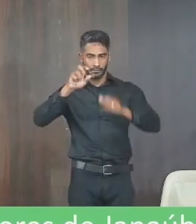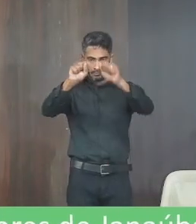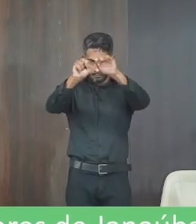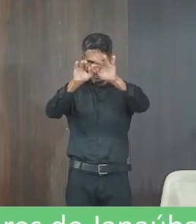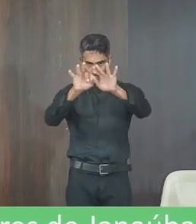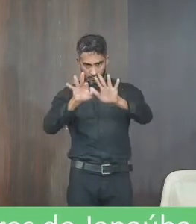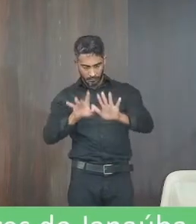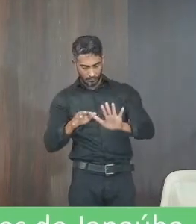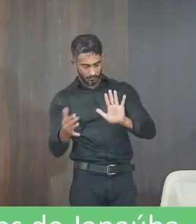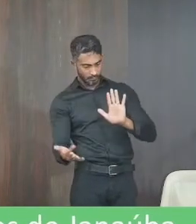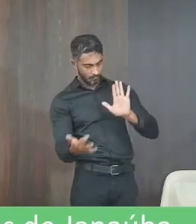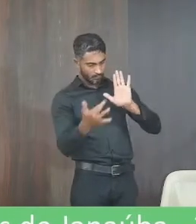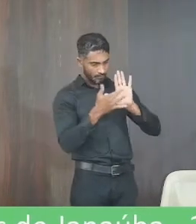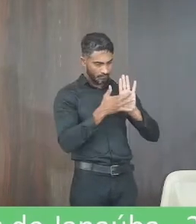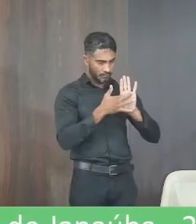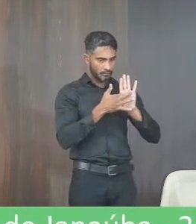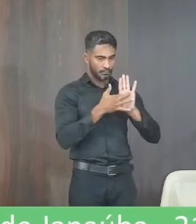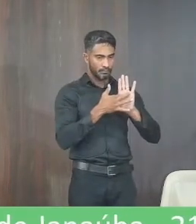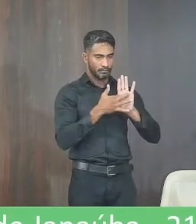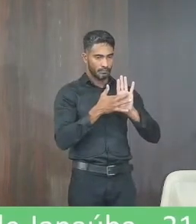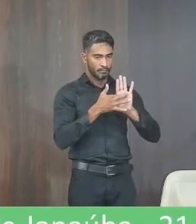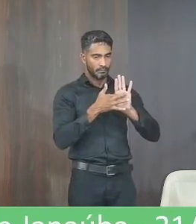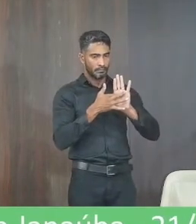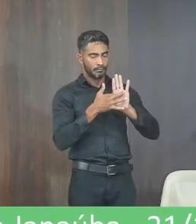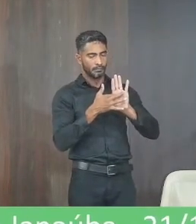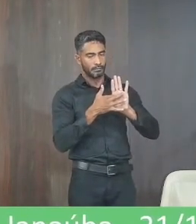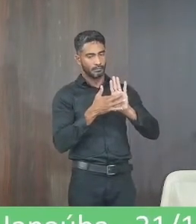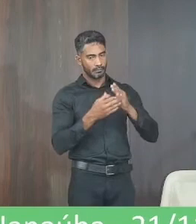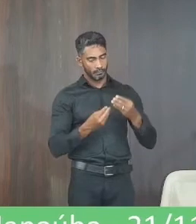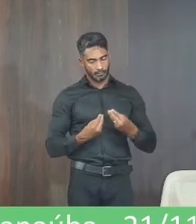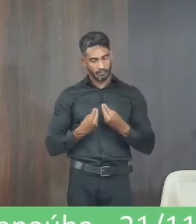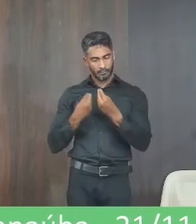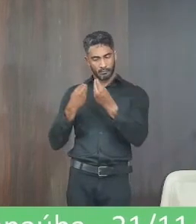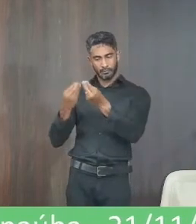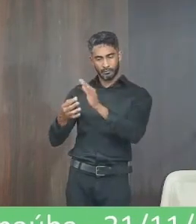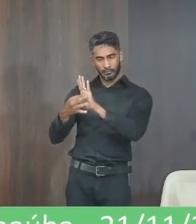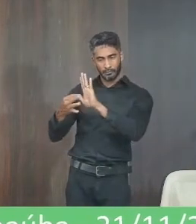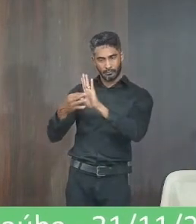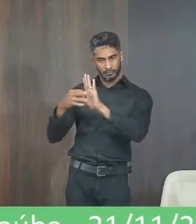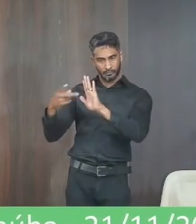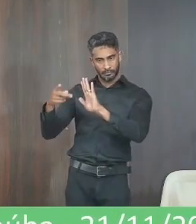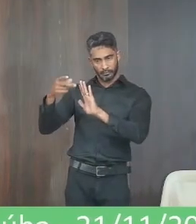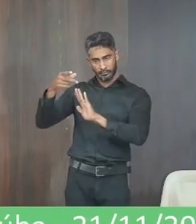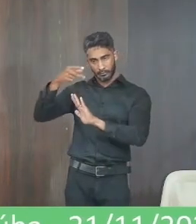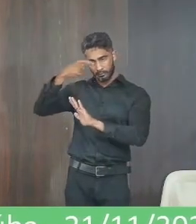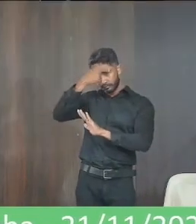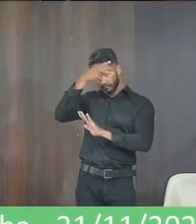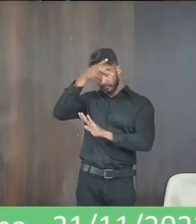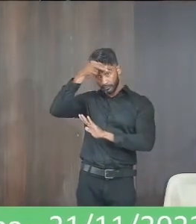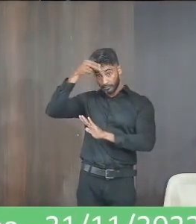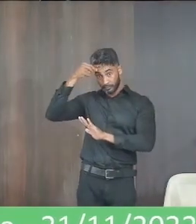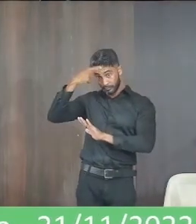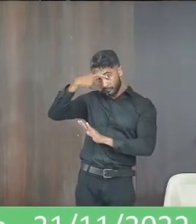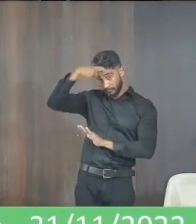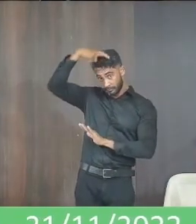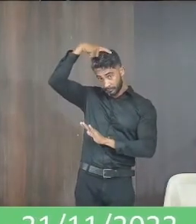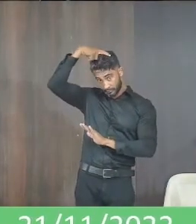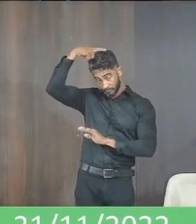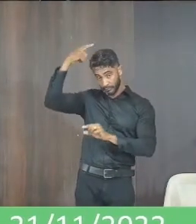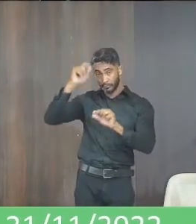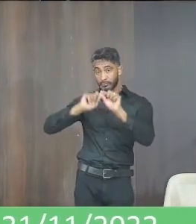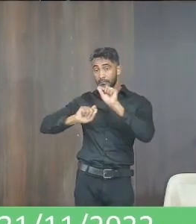subscreve vem depois de ouvir do plenário na forma regimental sugerir ao senhor prefeito municipal José Aparecido Mendes Santos